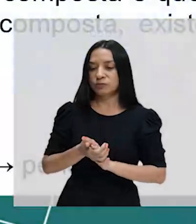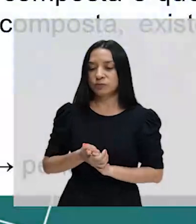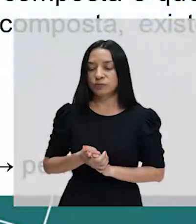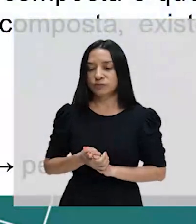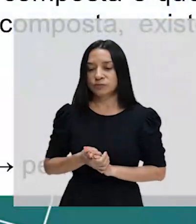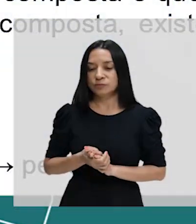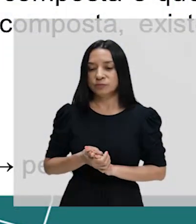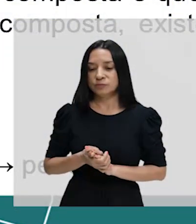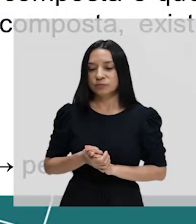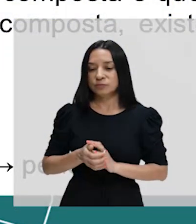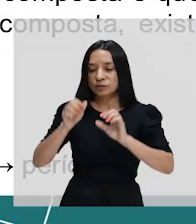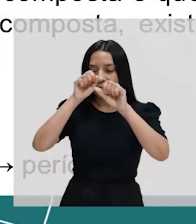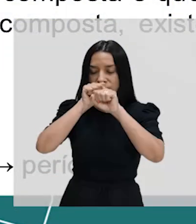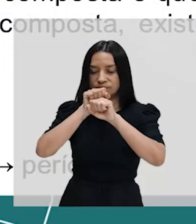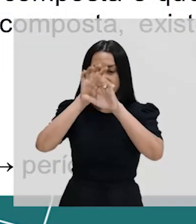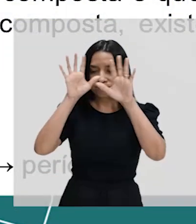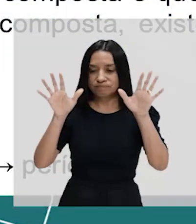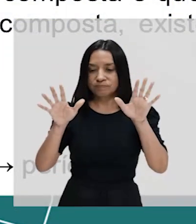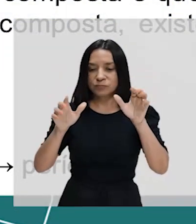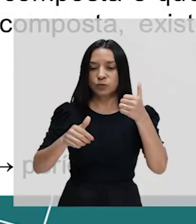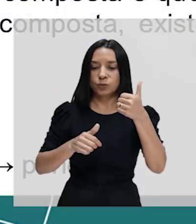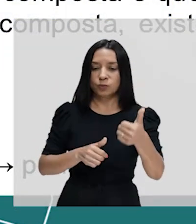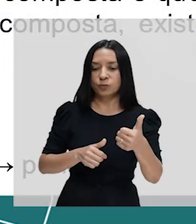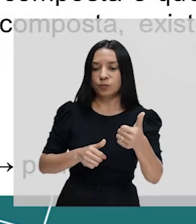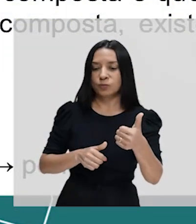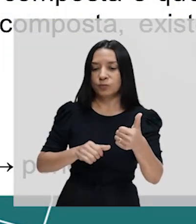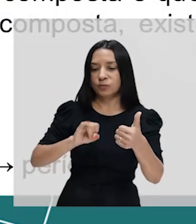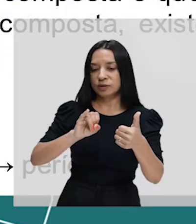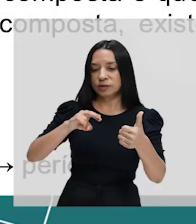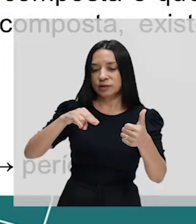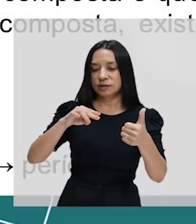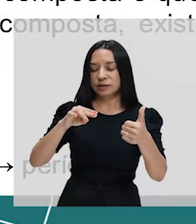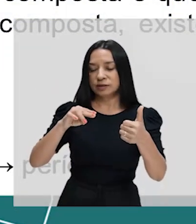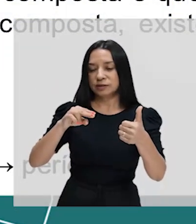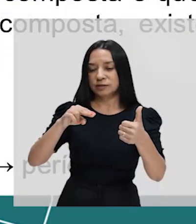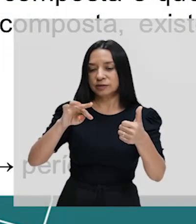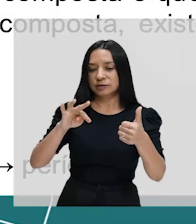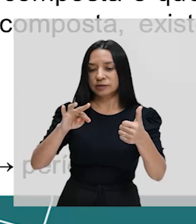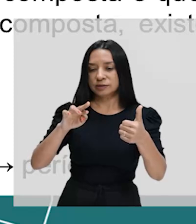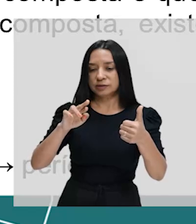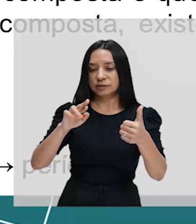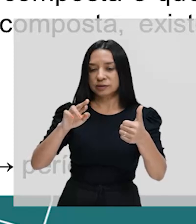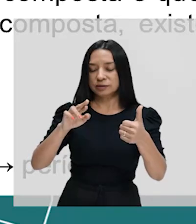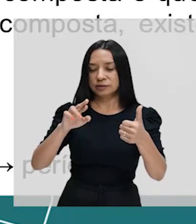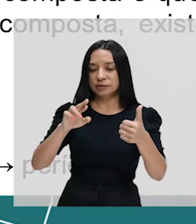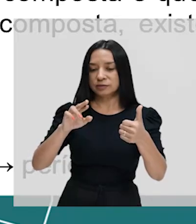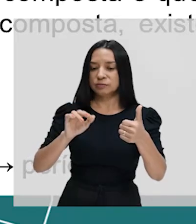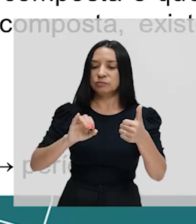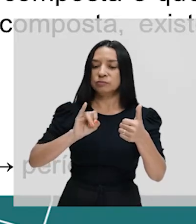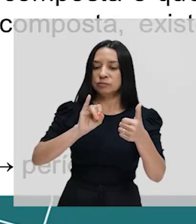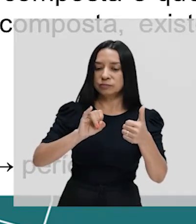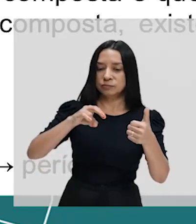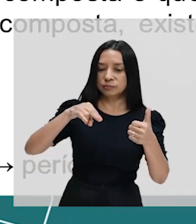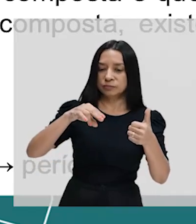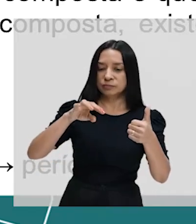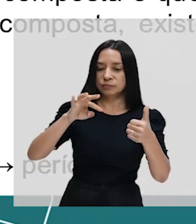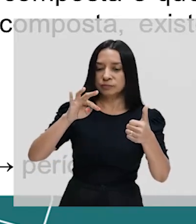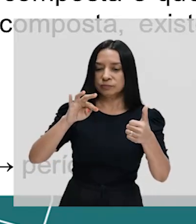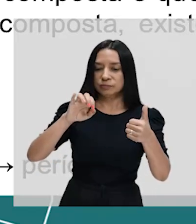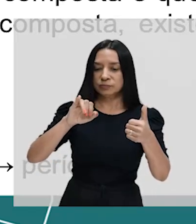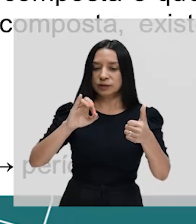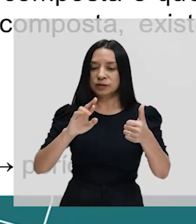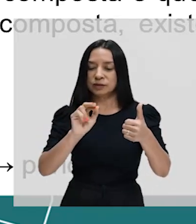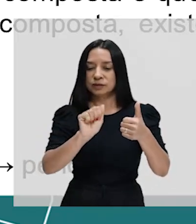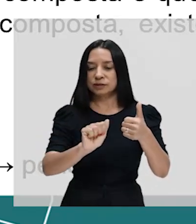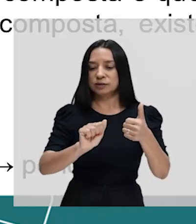para que fique bem claro, tá? 1, parte inteira, 5, parte não periódica e o nosso período, que é